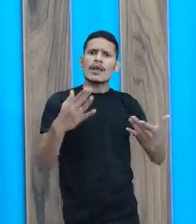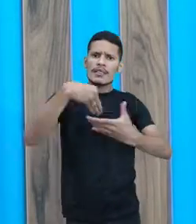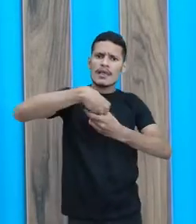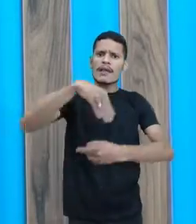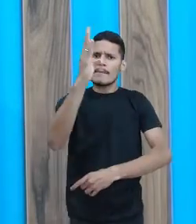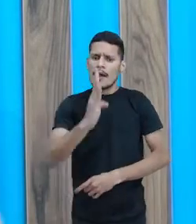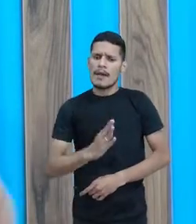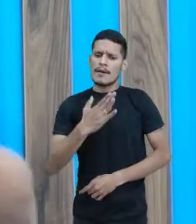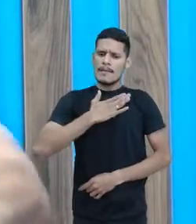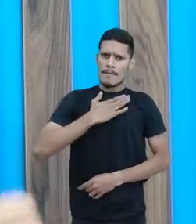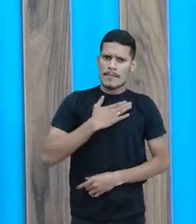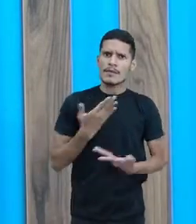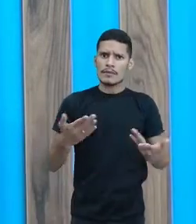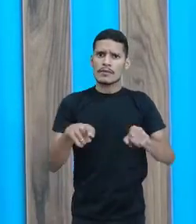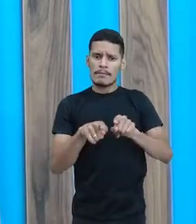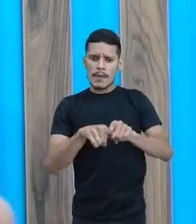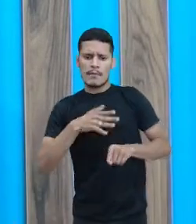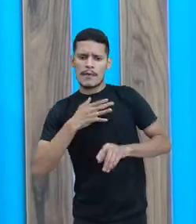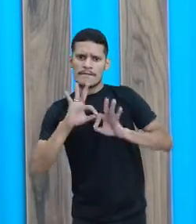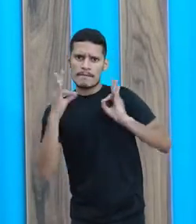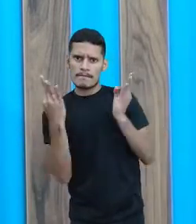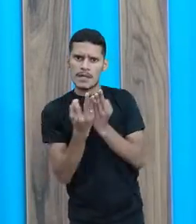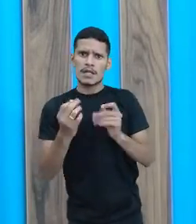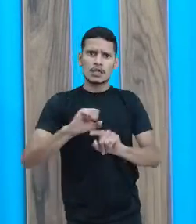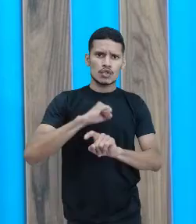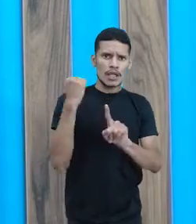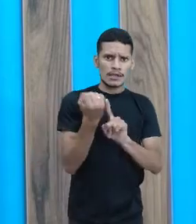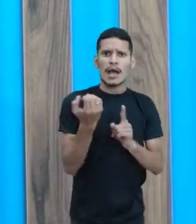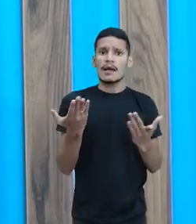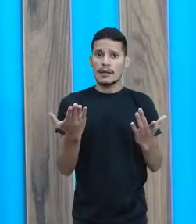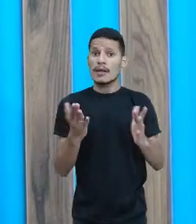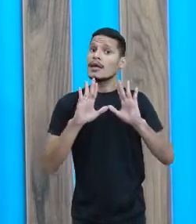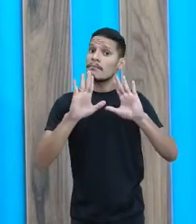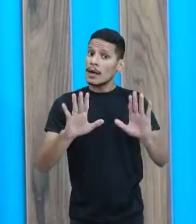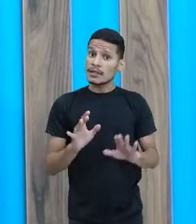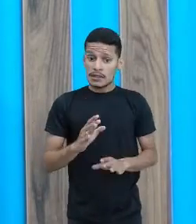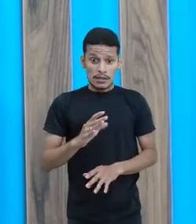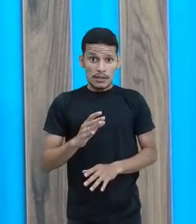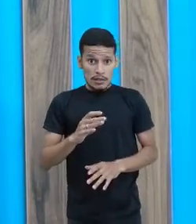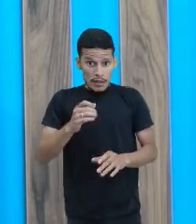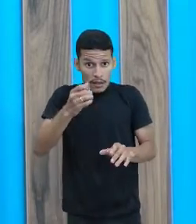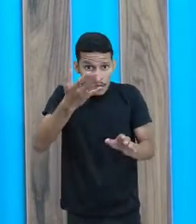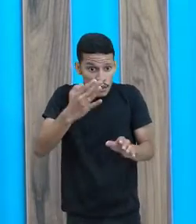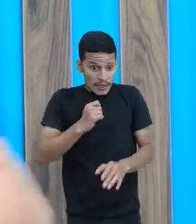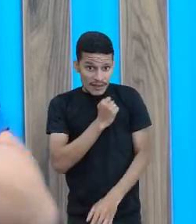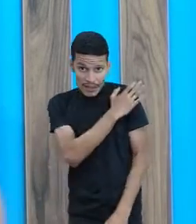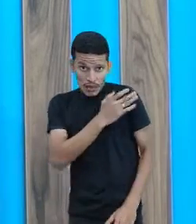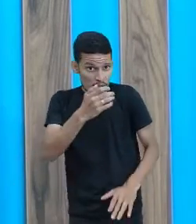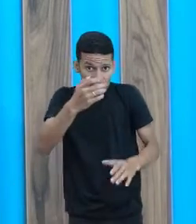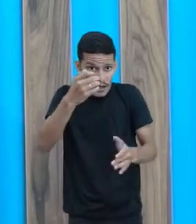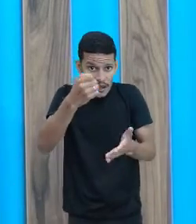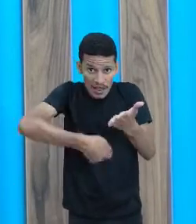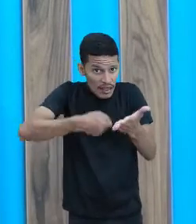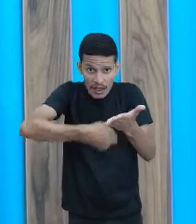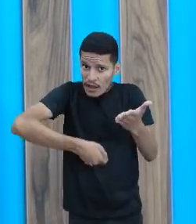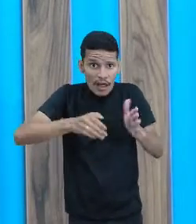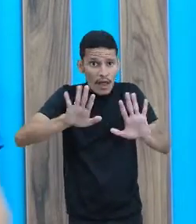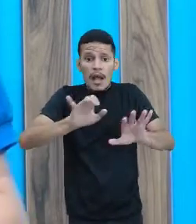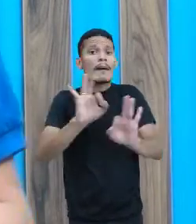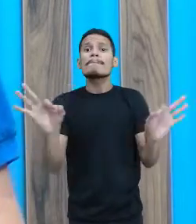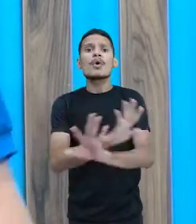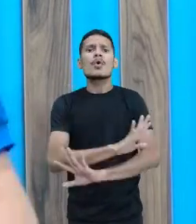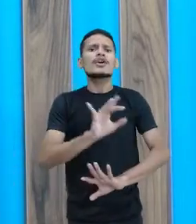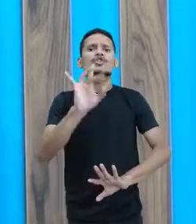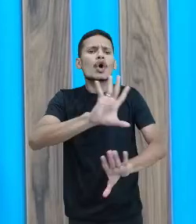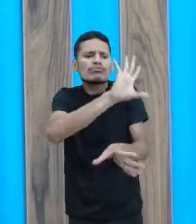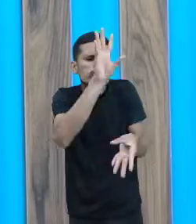para mim, é melhor para a minha família, para a minha sociedade. Agora, na ditadura militar não tem nada disso. É aquilo que vai ser dito. A gente vai ter,